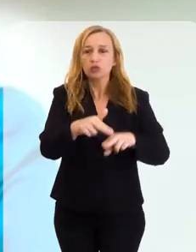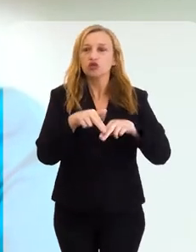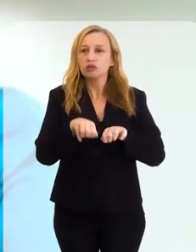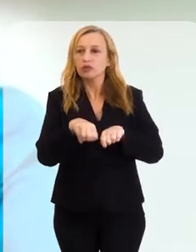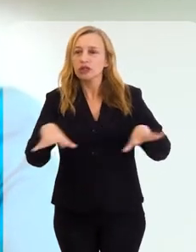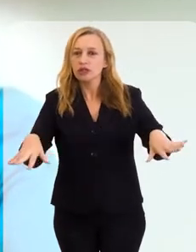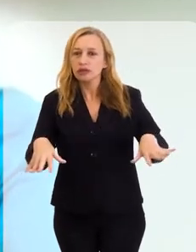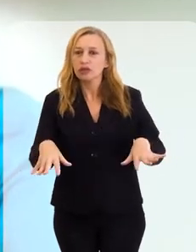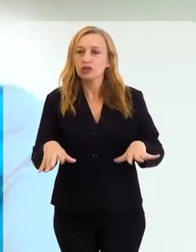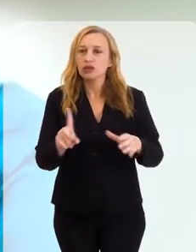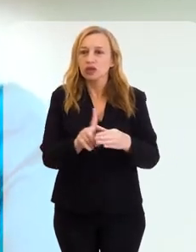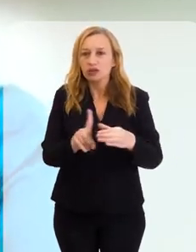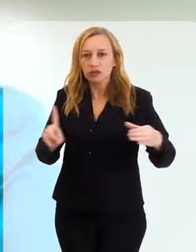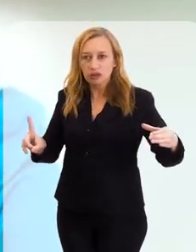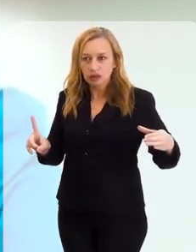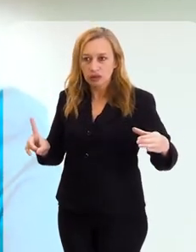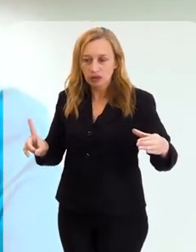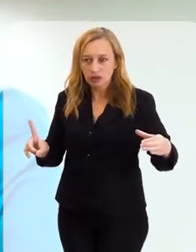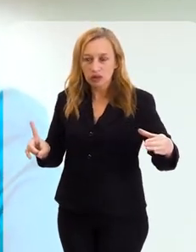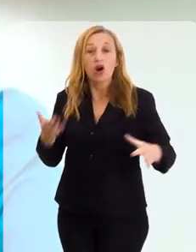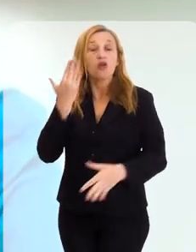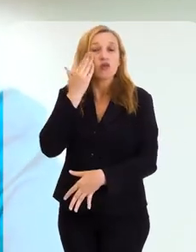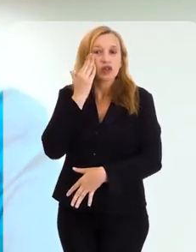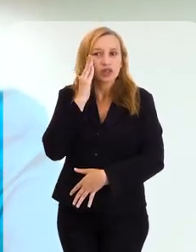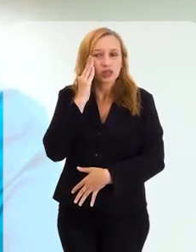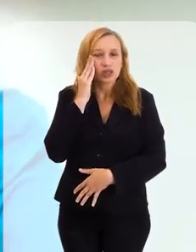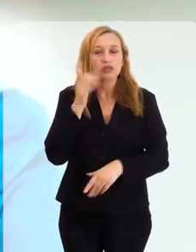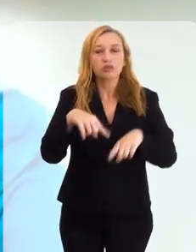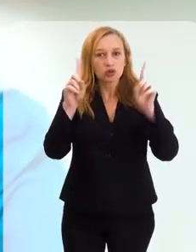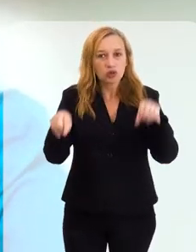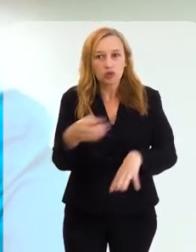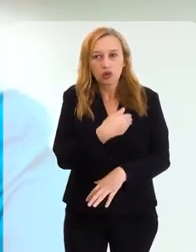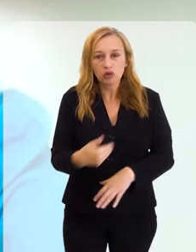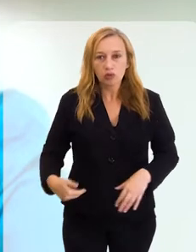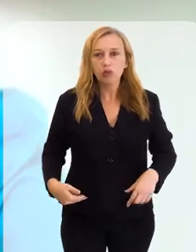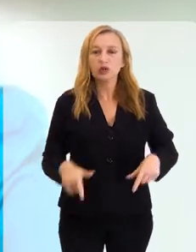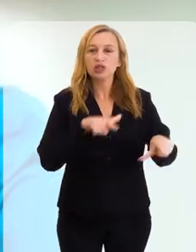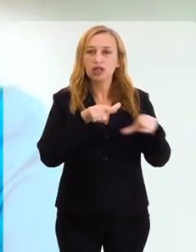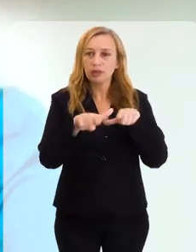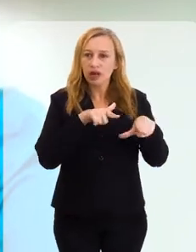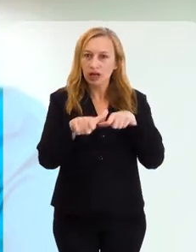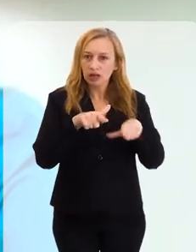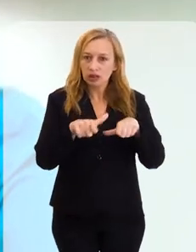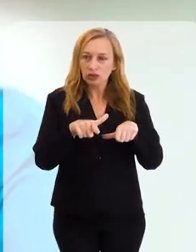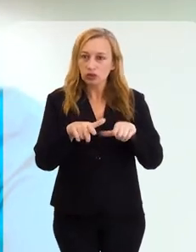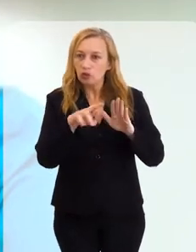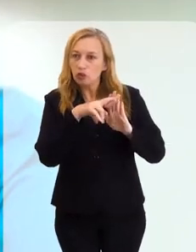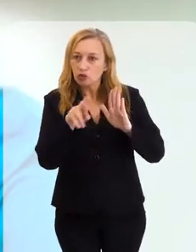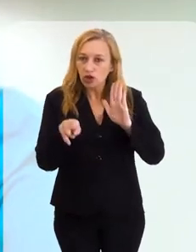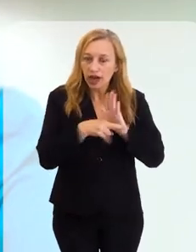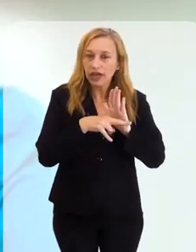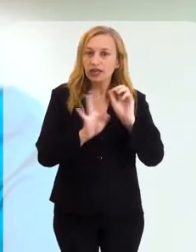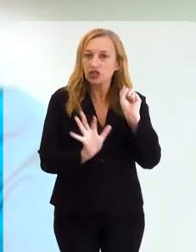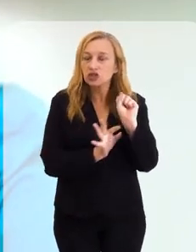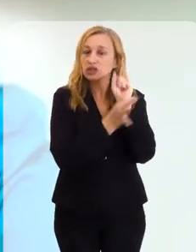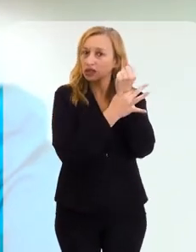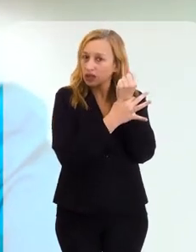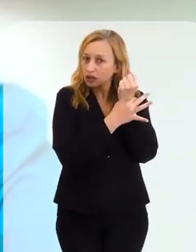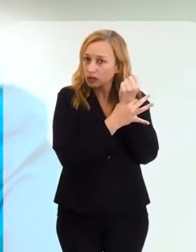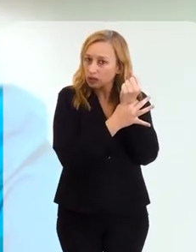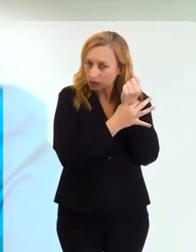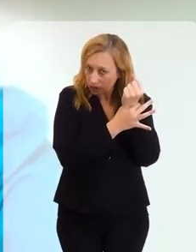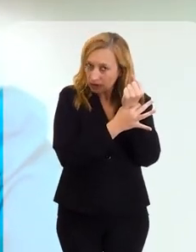aconteceu em função da pandemia, é que o distanciamento social foi entendido pelos servidores e trabalhadores como medidas